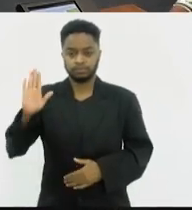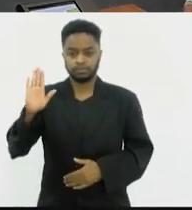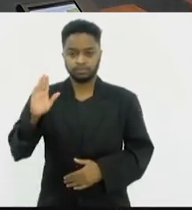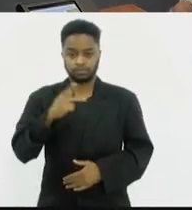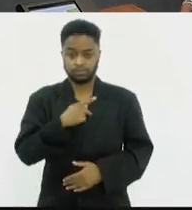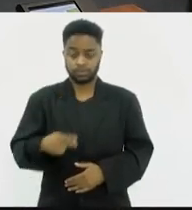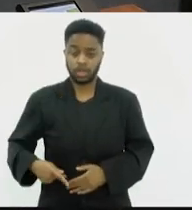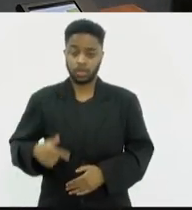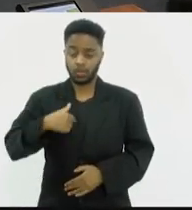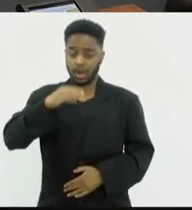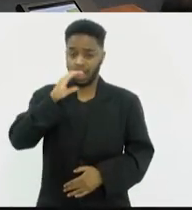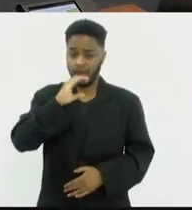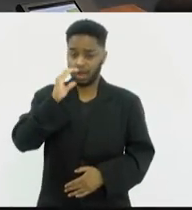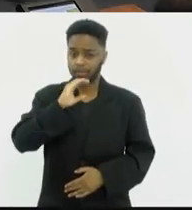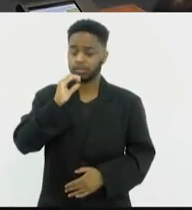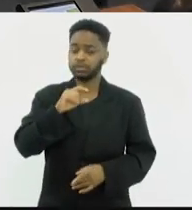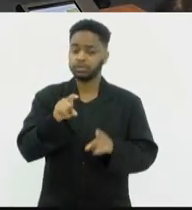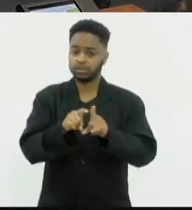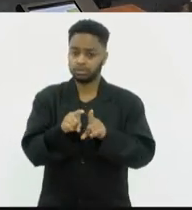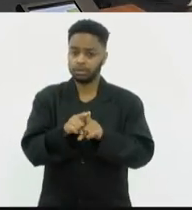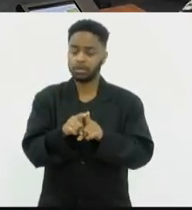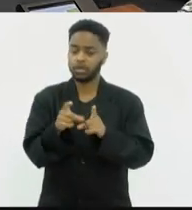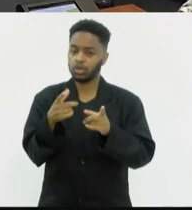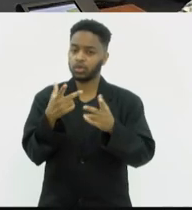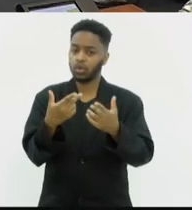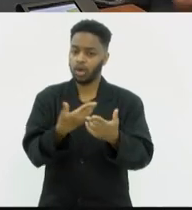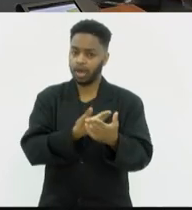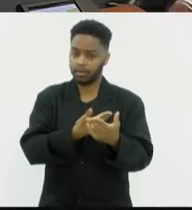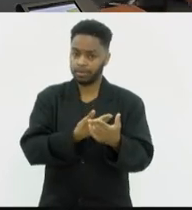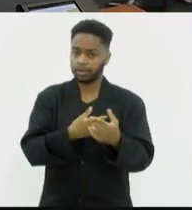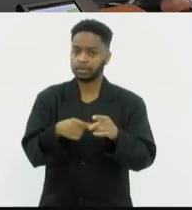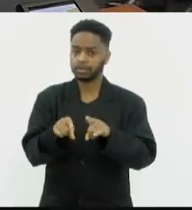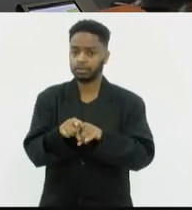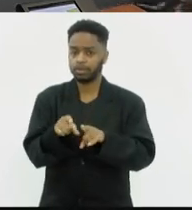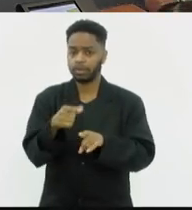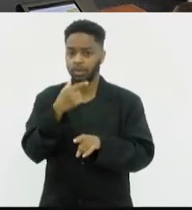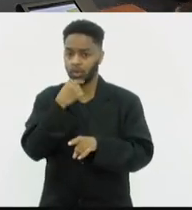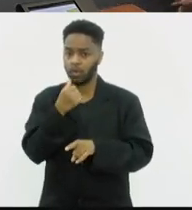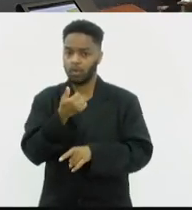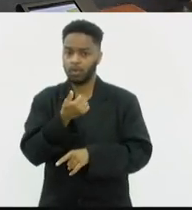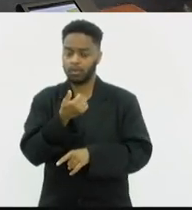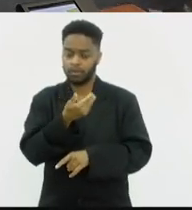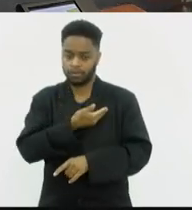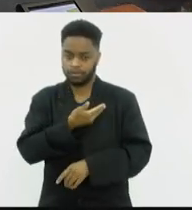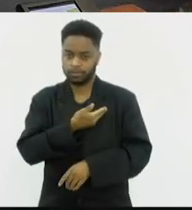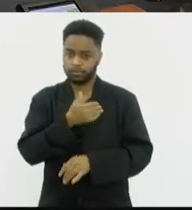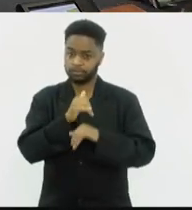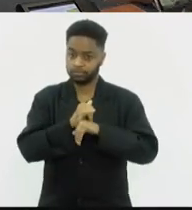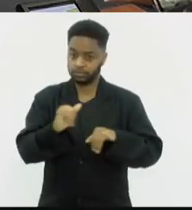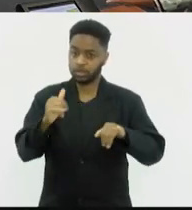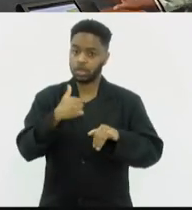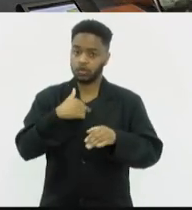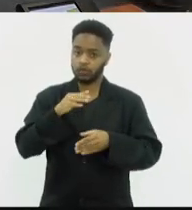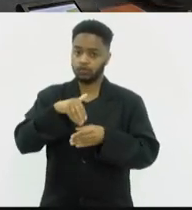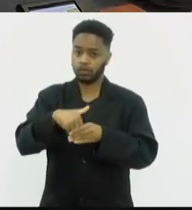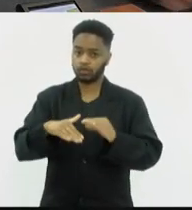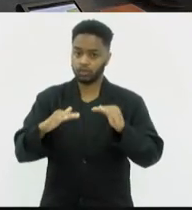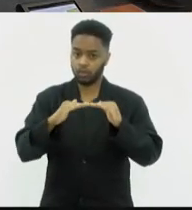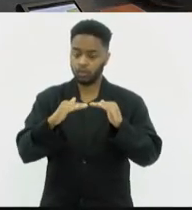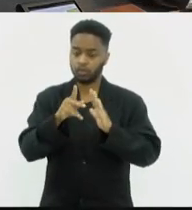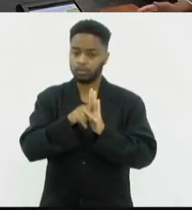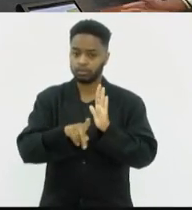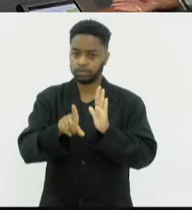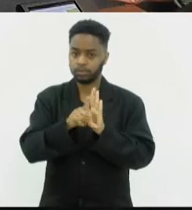então, rapidamente, também como minhas colegas e meus colegas aqui, dizer que eu votei favoravelmente ao